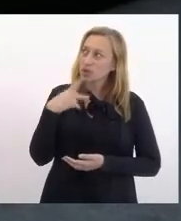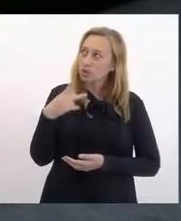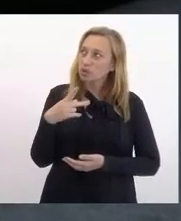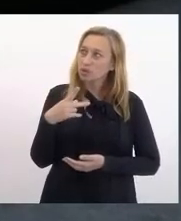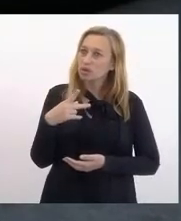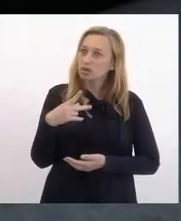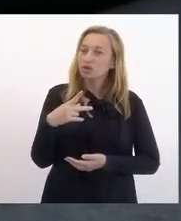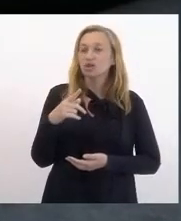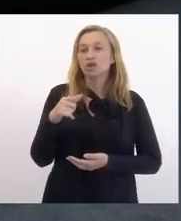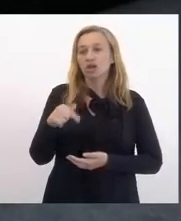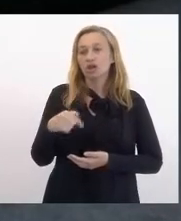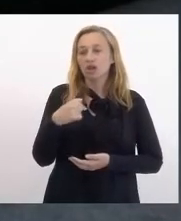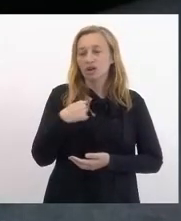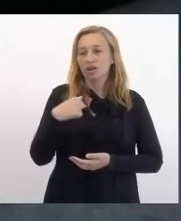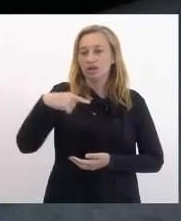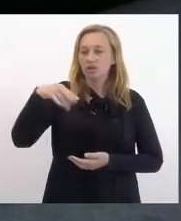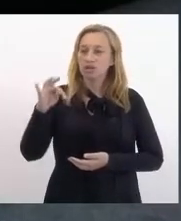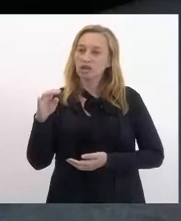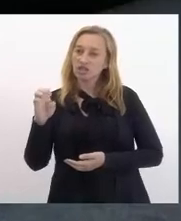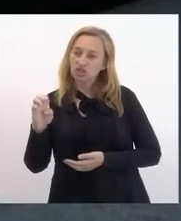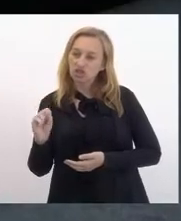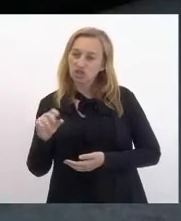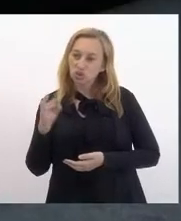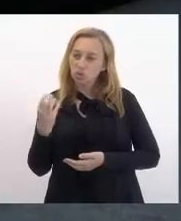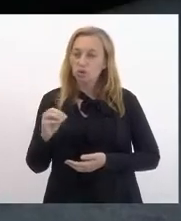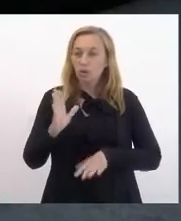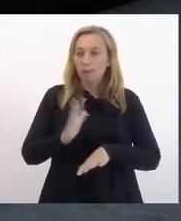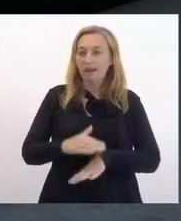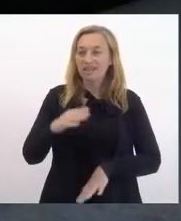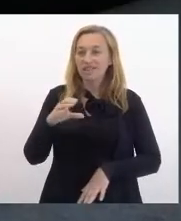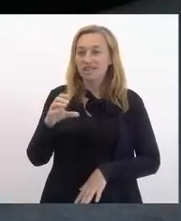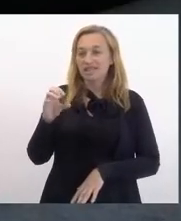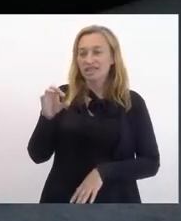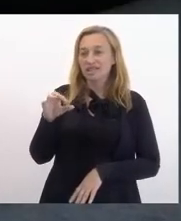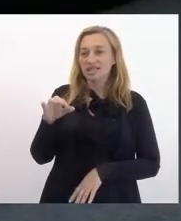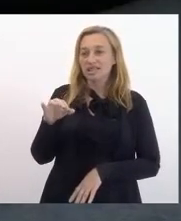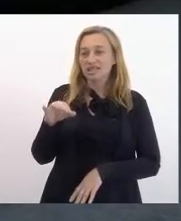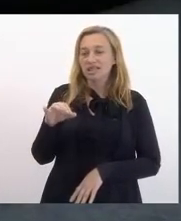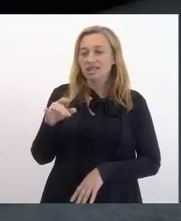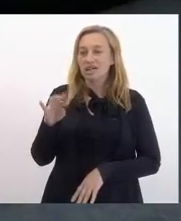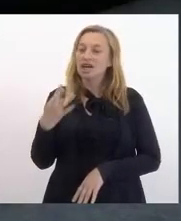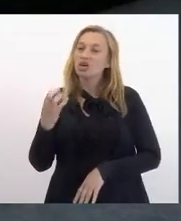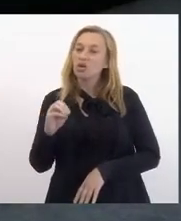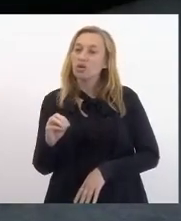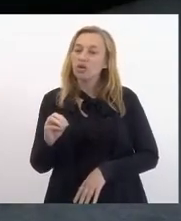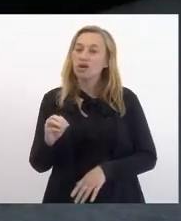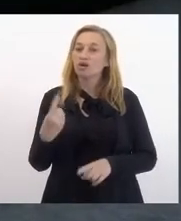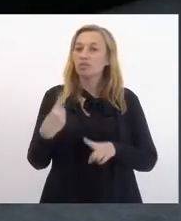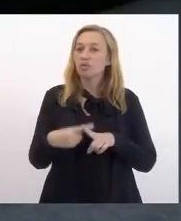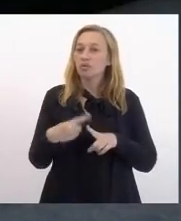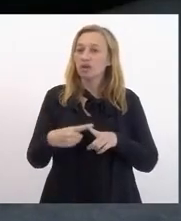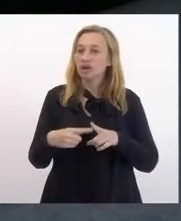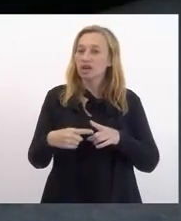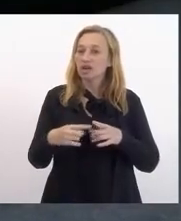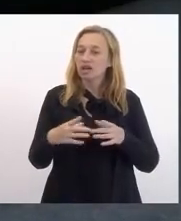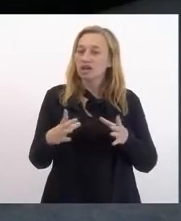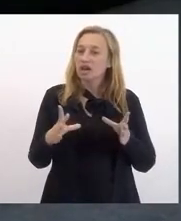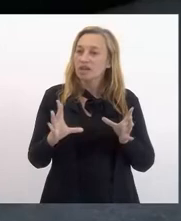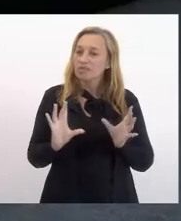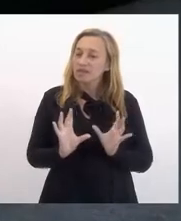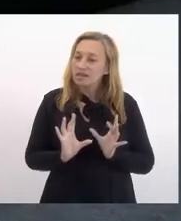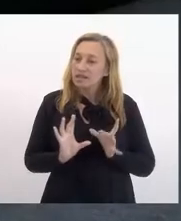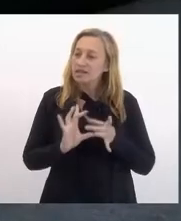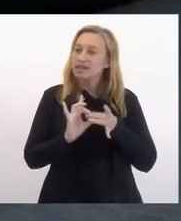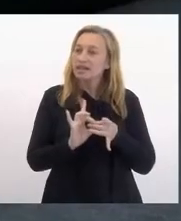o nordestino mais carioca que ele conhecia, exatamente por conta das minhas ligações afetivas com